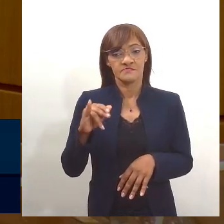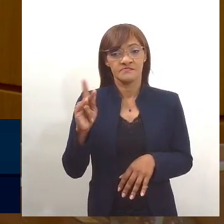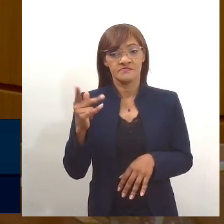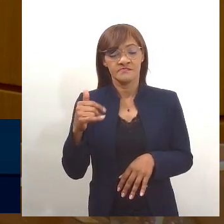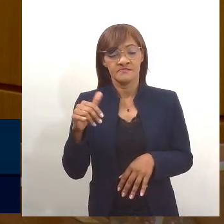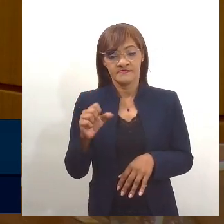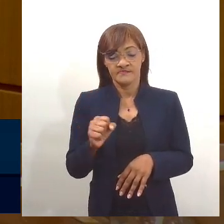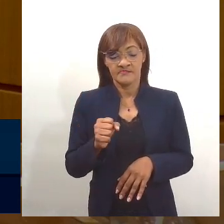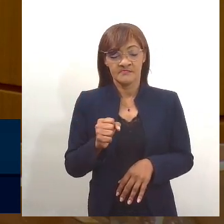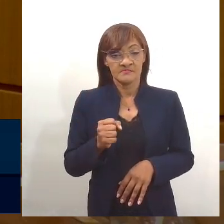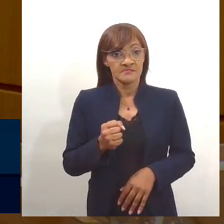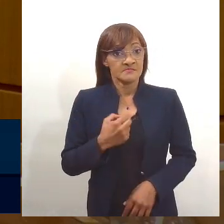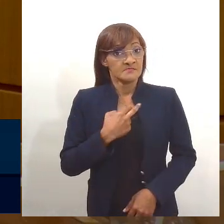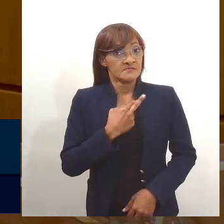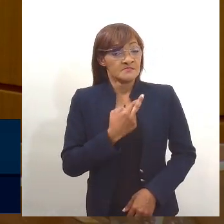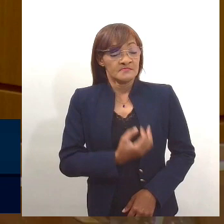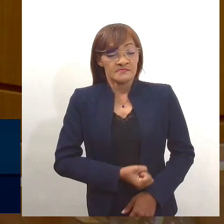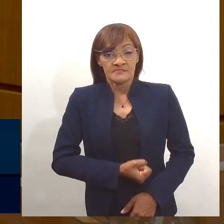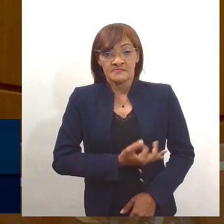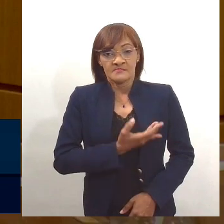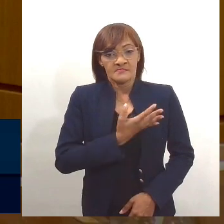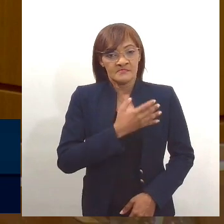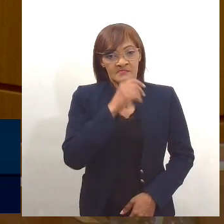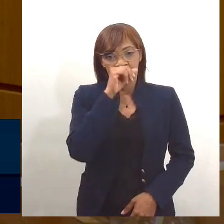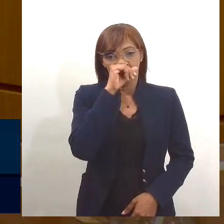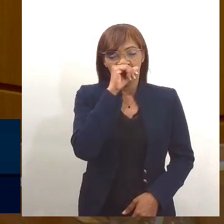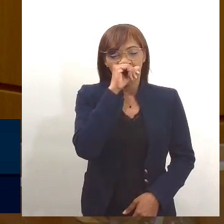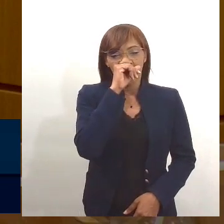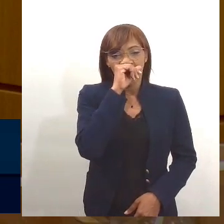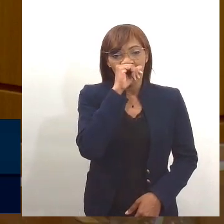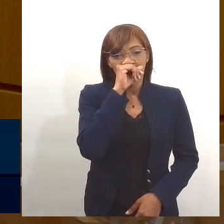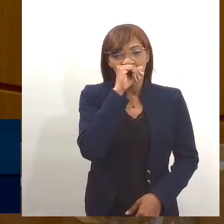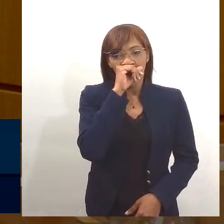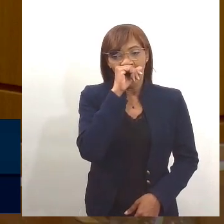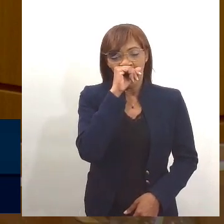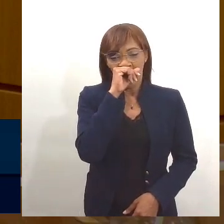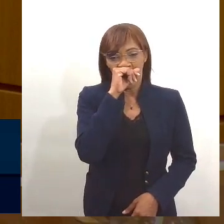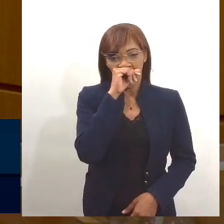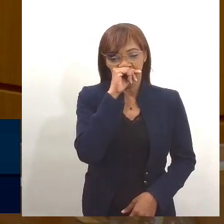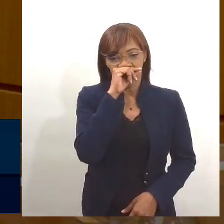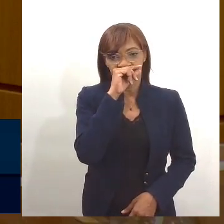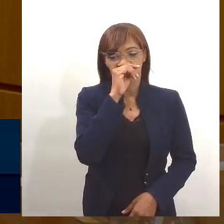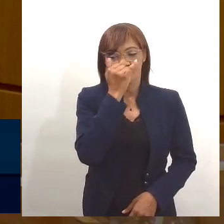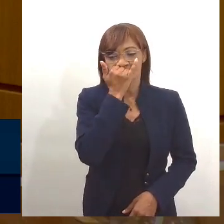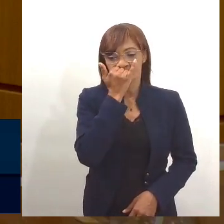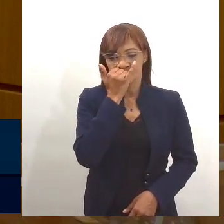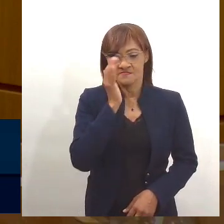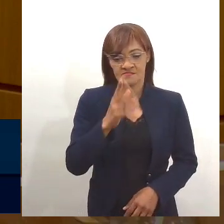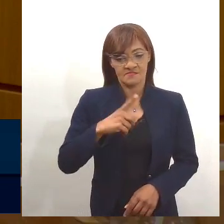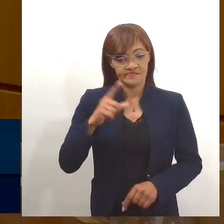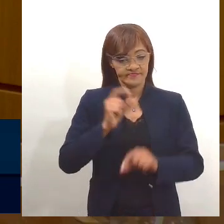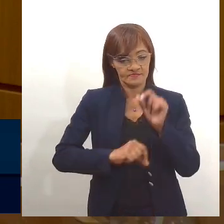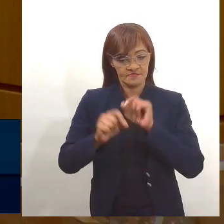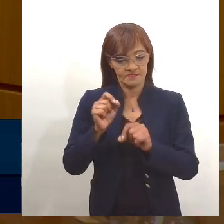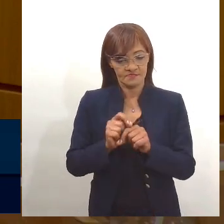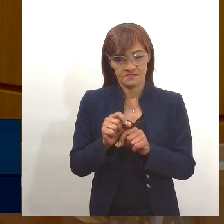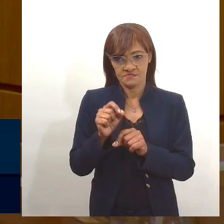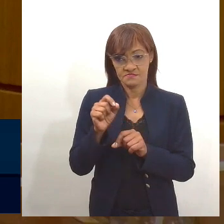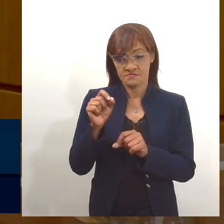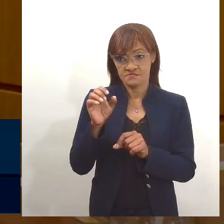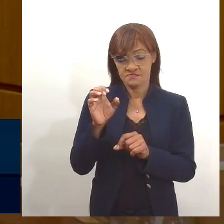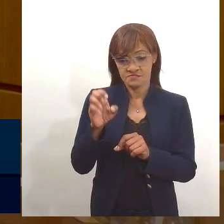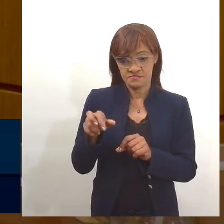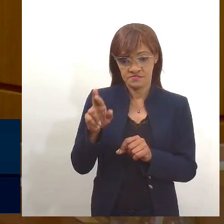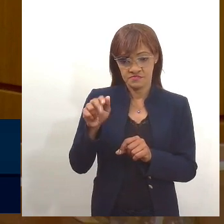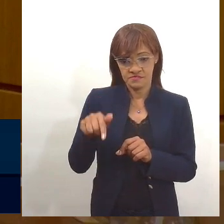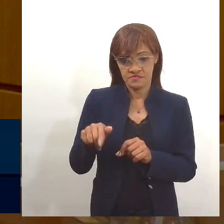somente energias boas. Ele me apresentou aí o Henrique Prata, que está fazendo lá o Hospital do Amor. Eu